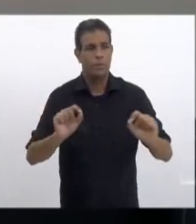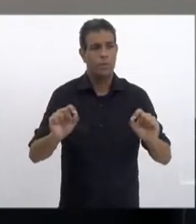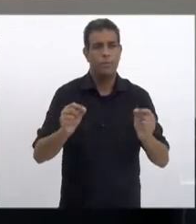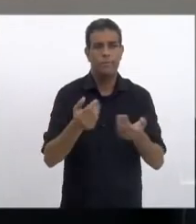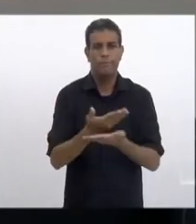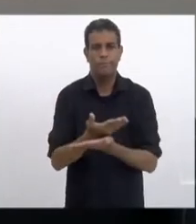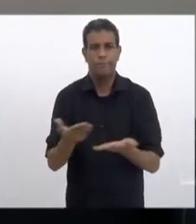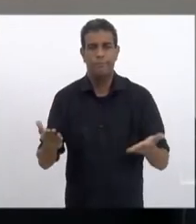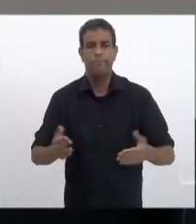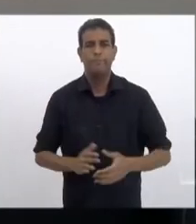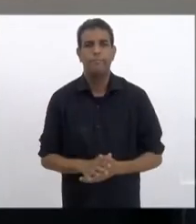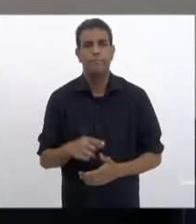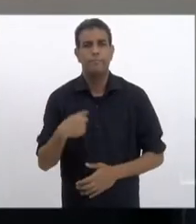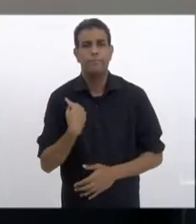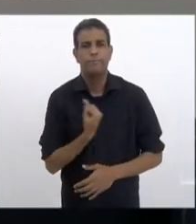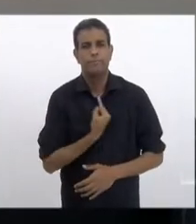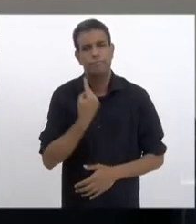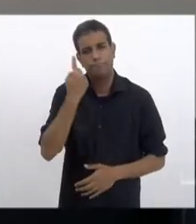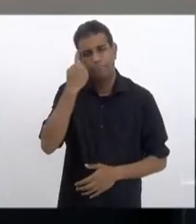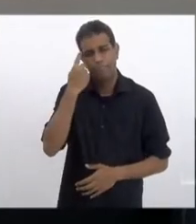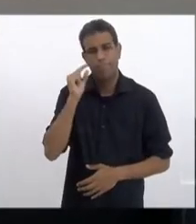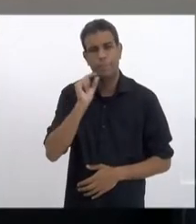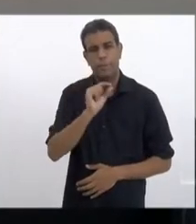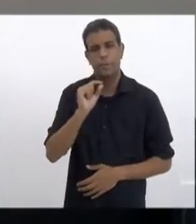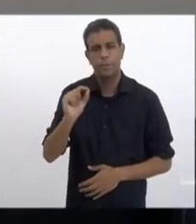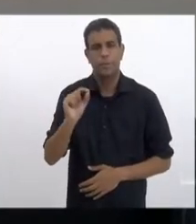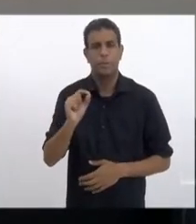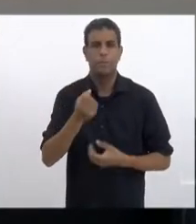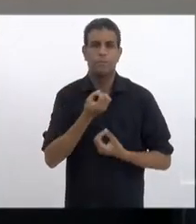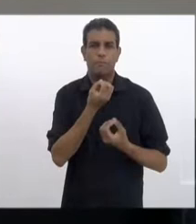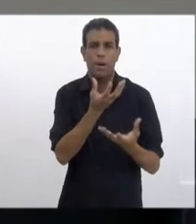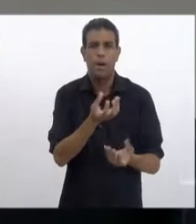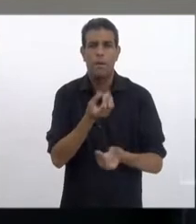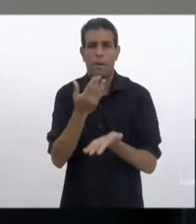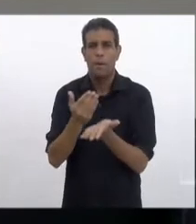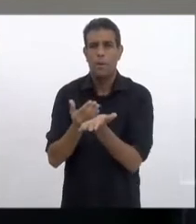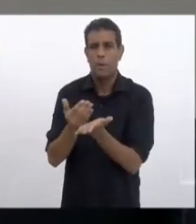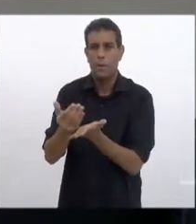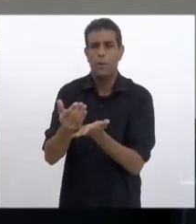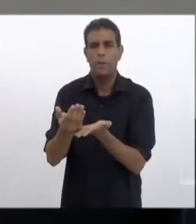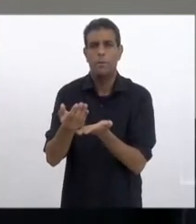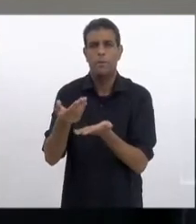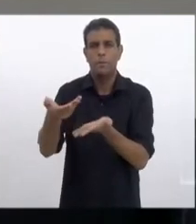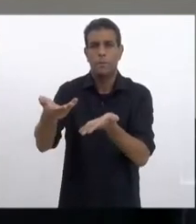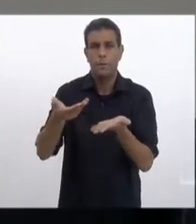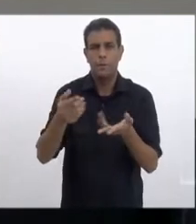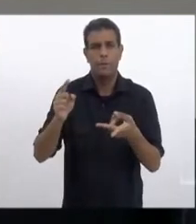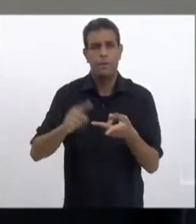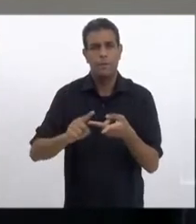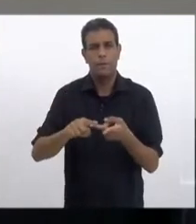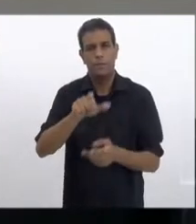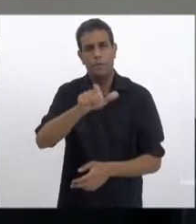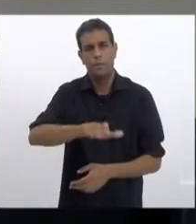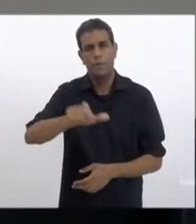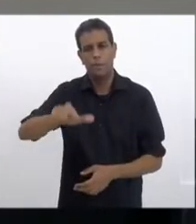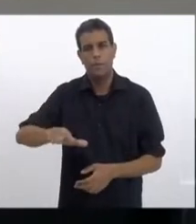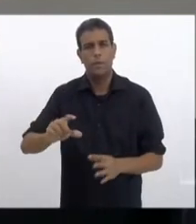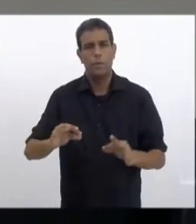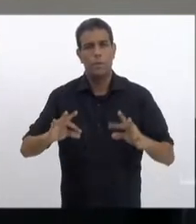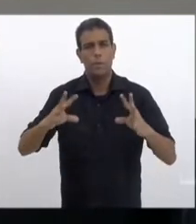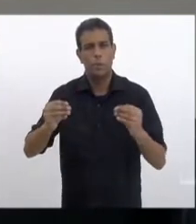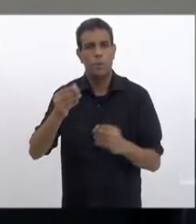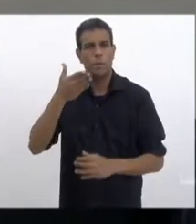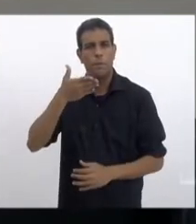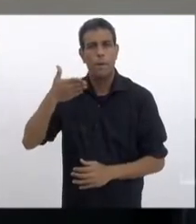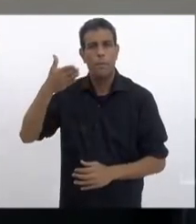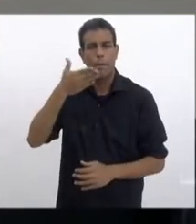comissão, para que façam uso e as suas considerações iniciais. Em seguida, concederei a palavra aos convidados